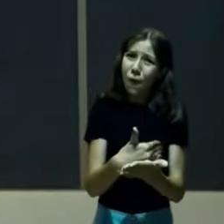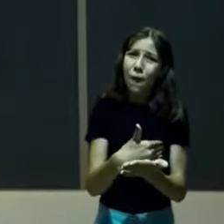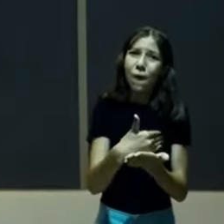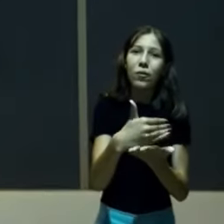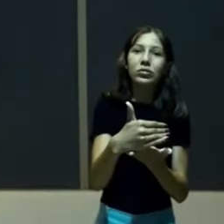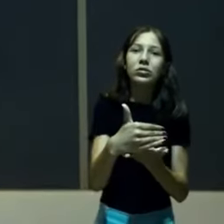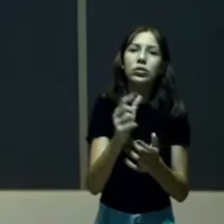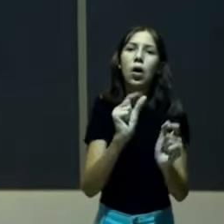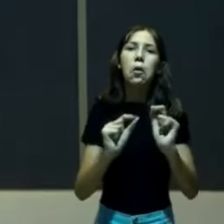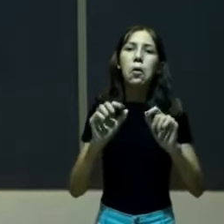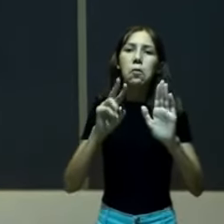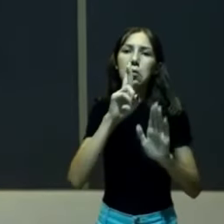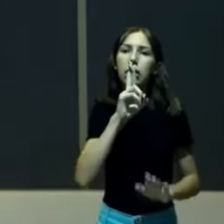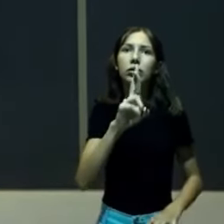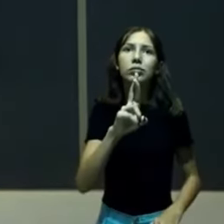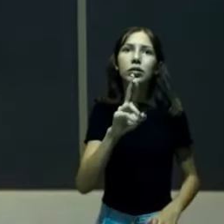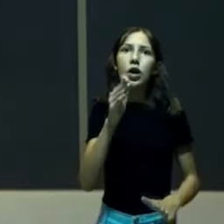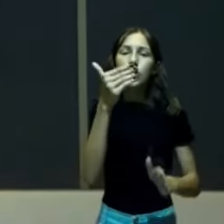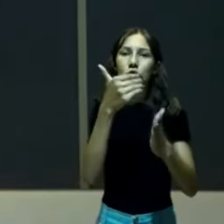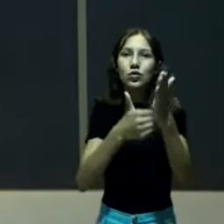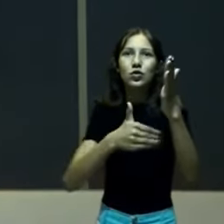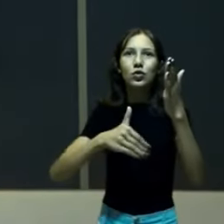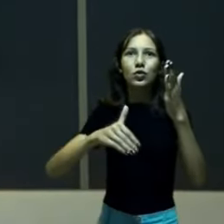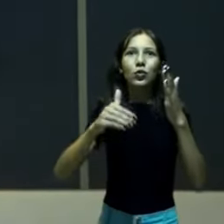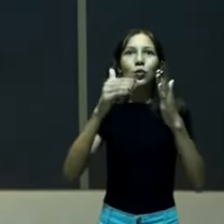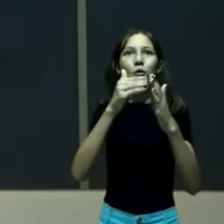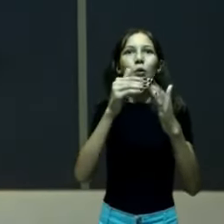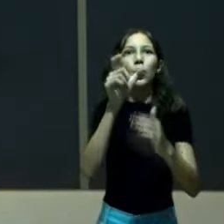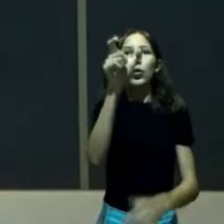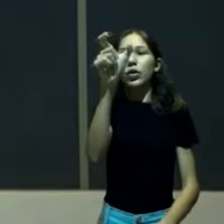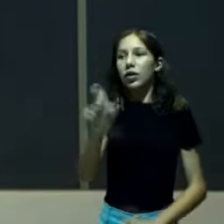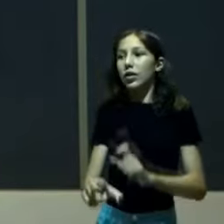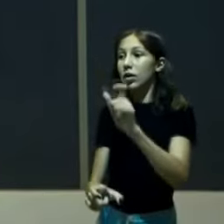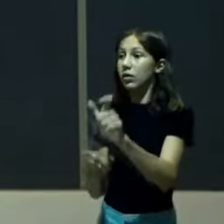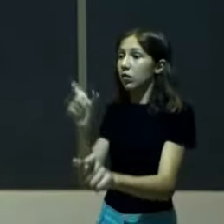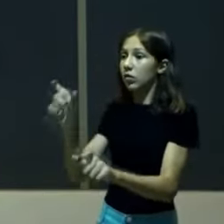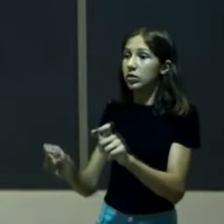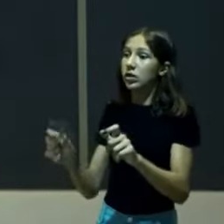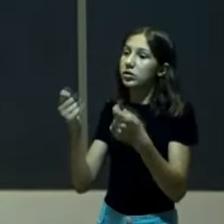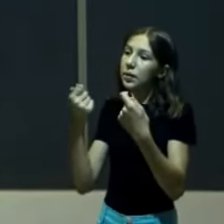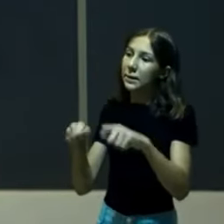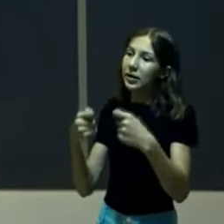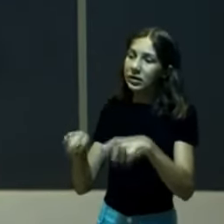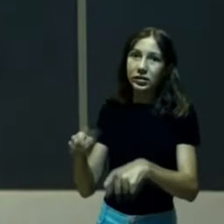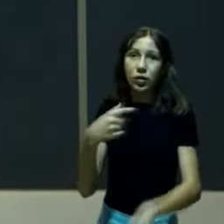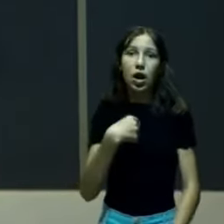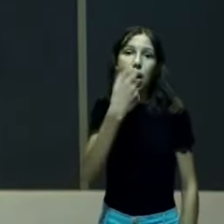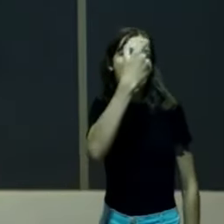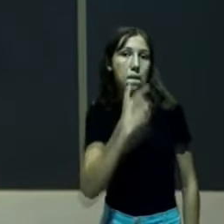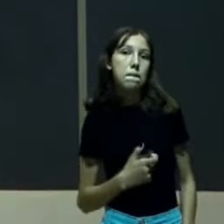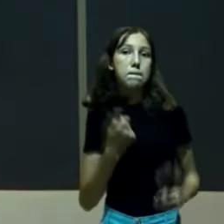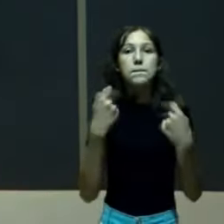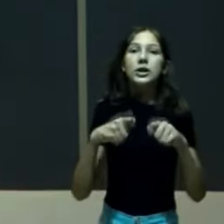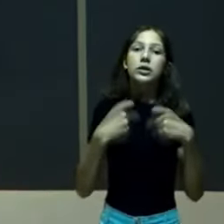como? Com tudo aquilo que vocês precisam. Olha que palavra, irmãos.